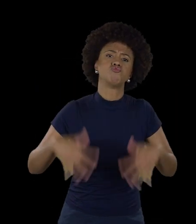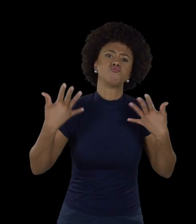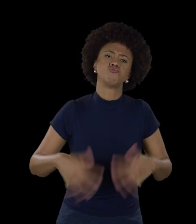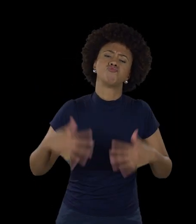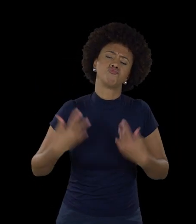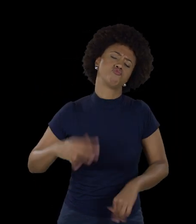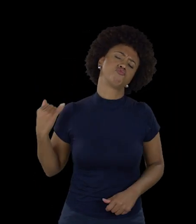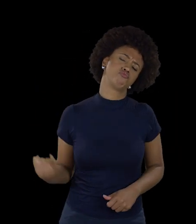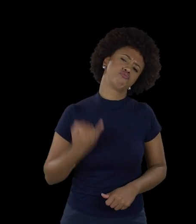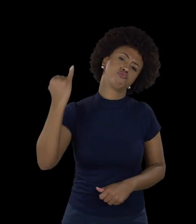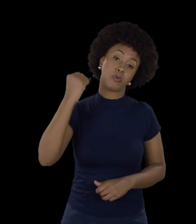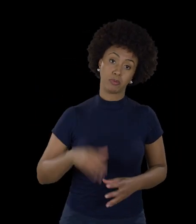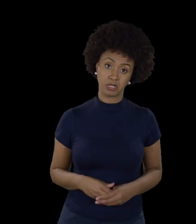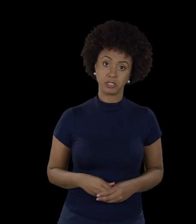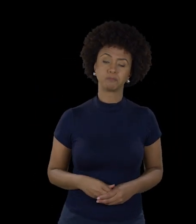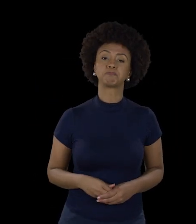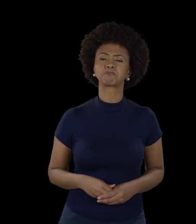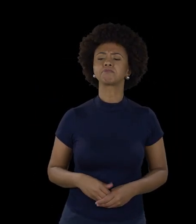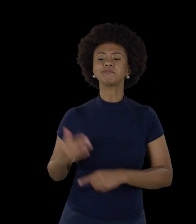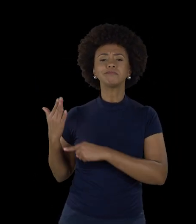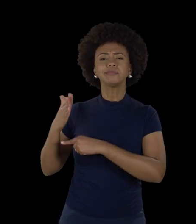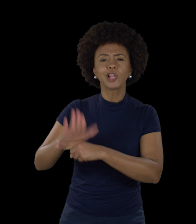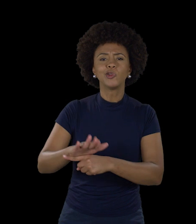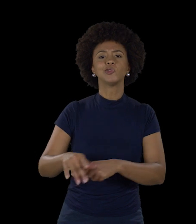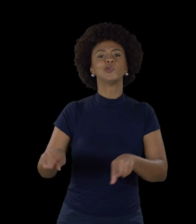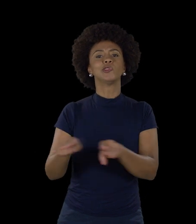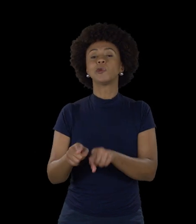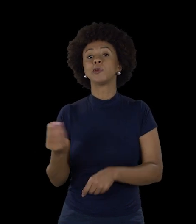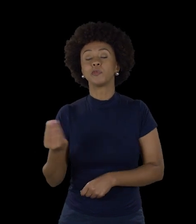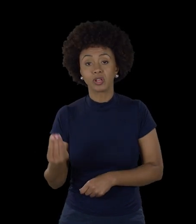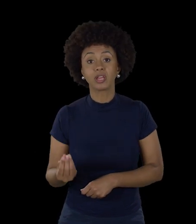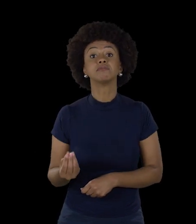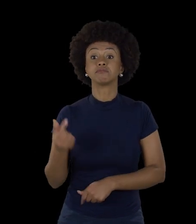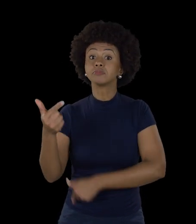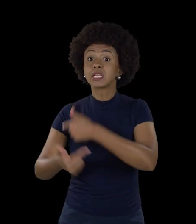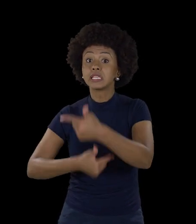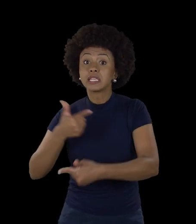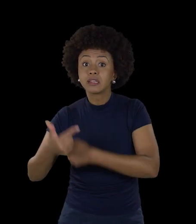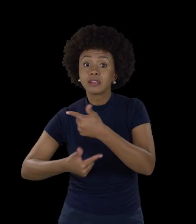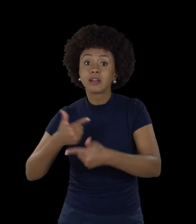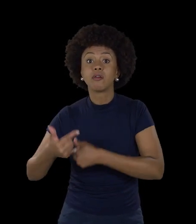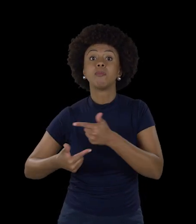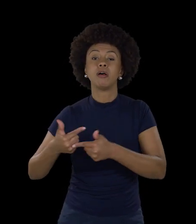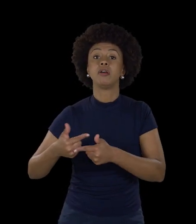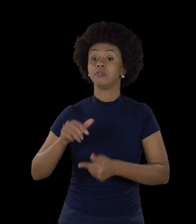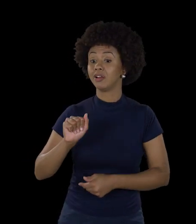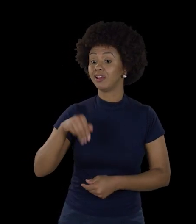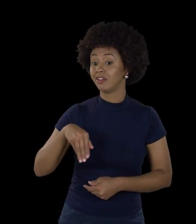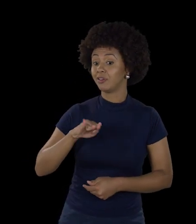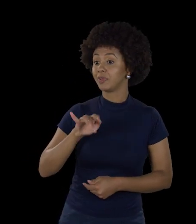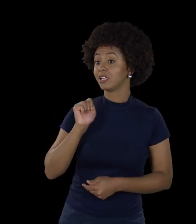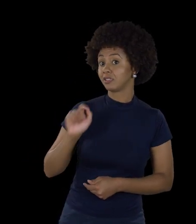outros benefícios, elas fornecem inúmeros serviços ambientais para toda a sociedade. Quer